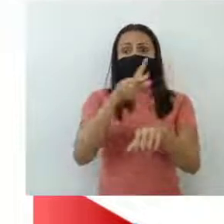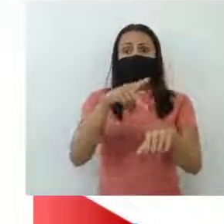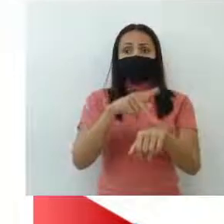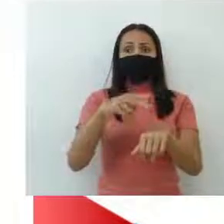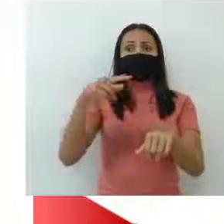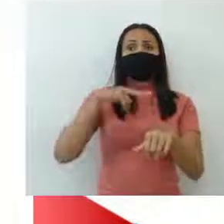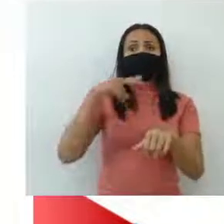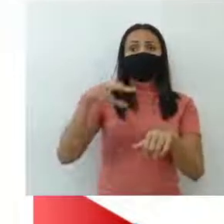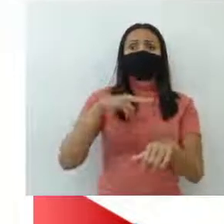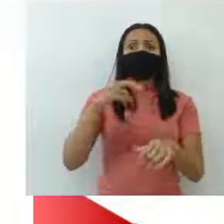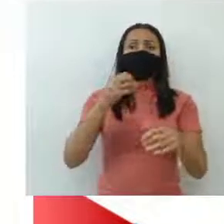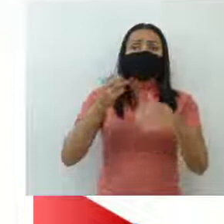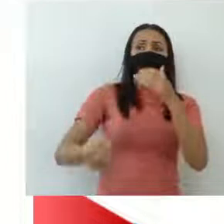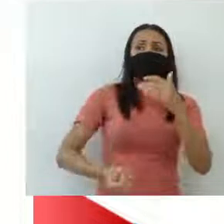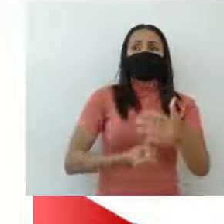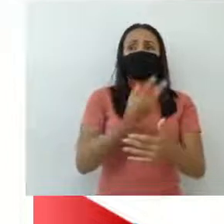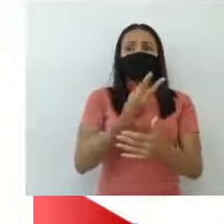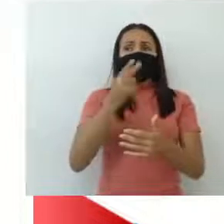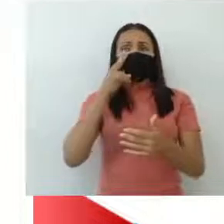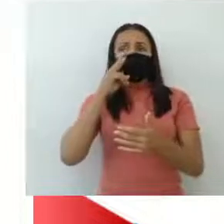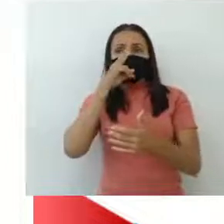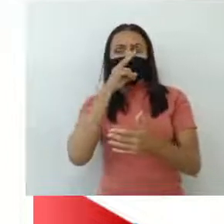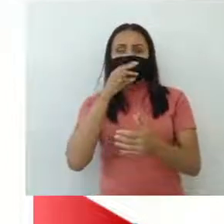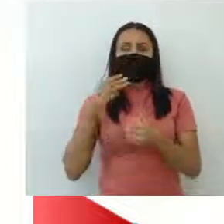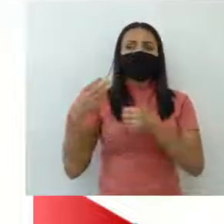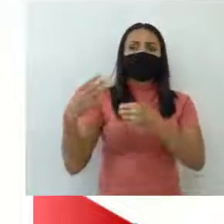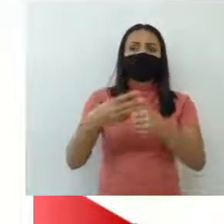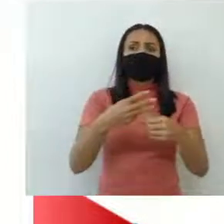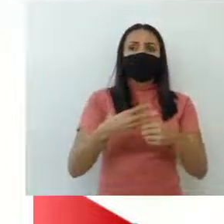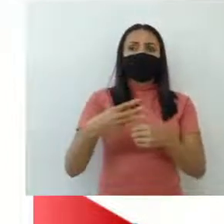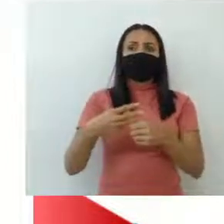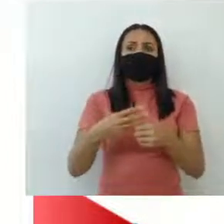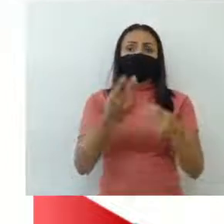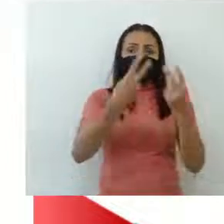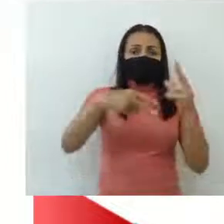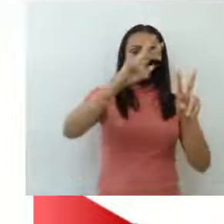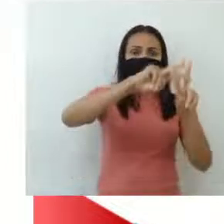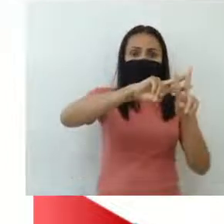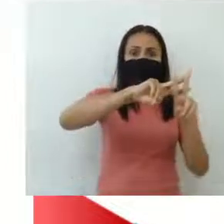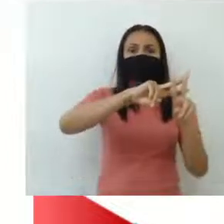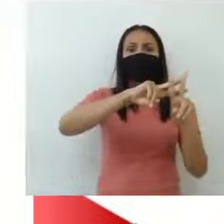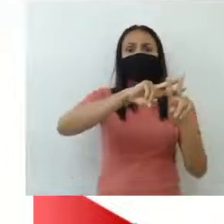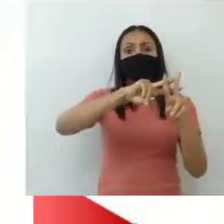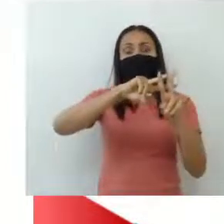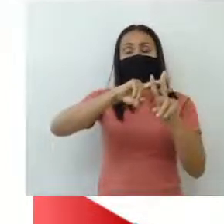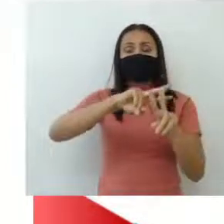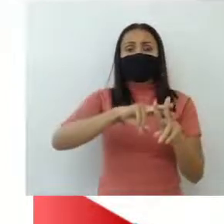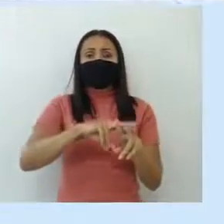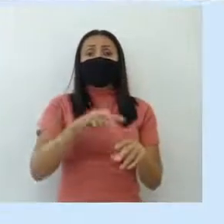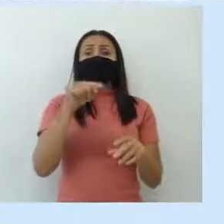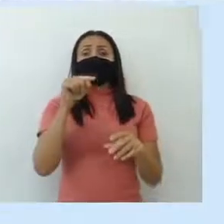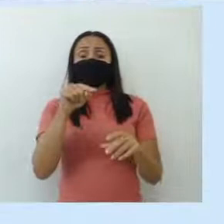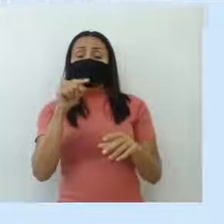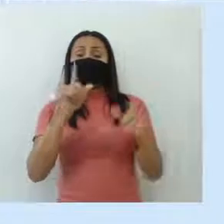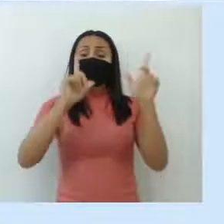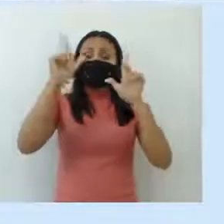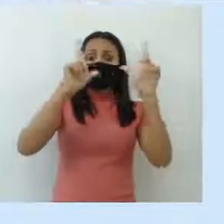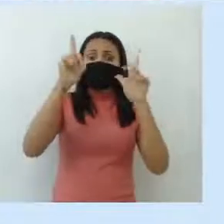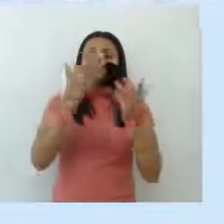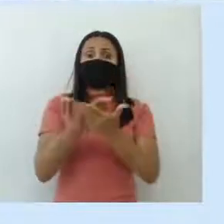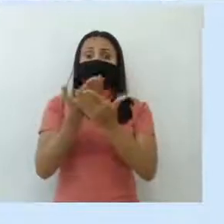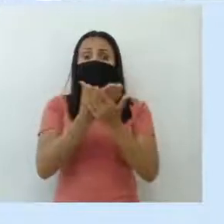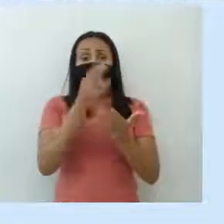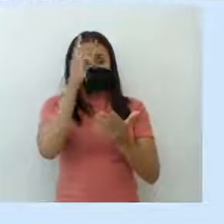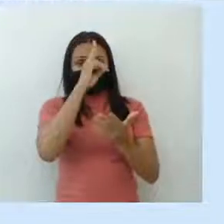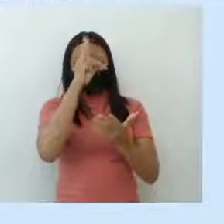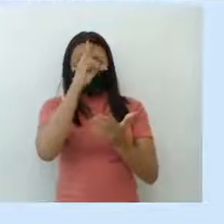jovem, fortes no interior, chamados de presídios. Então, você que está agora no EducaPE, assistindo essa aula de história